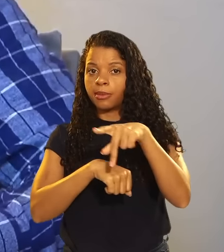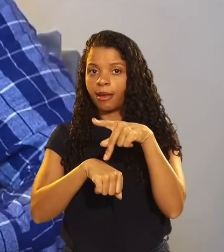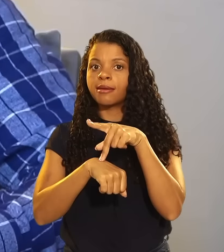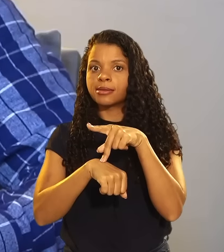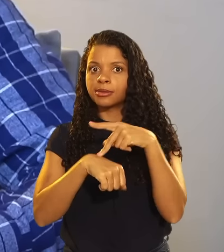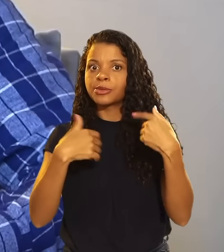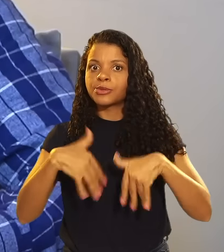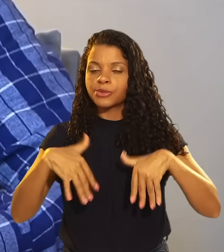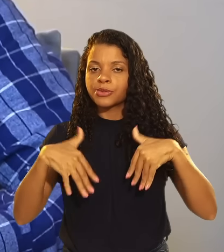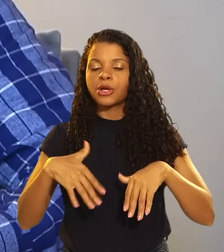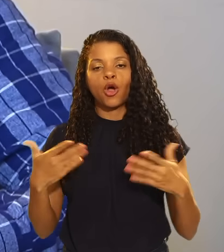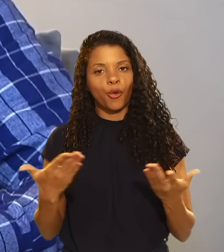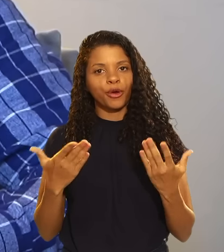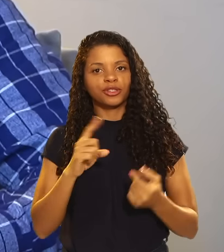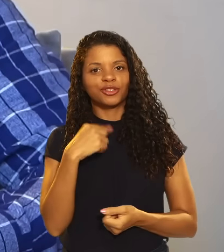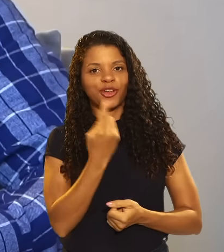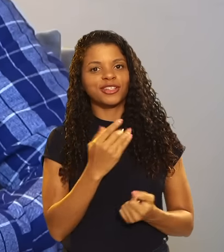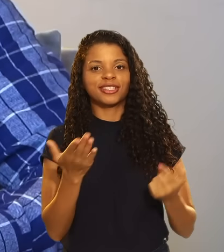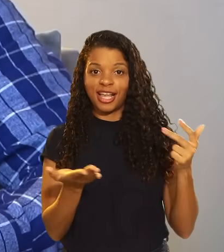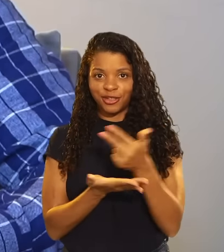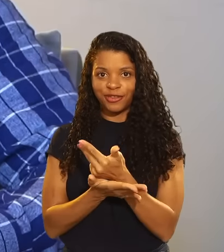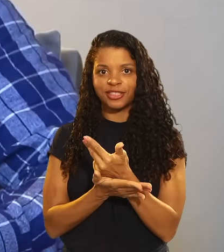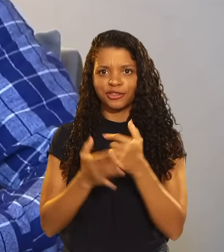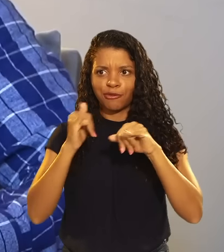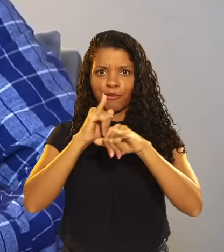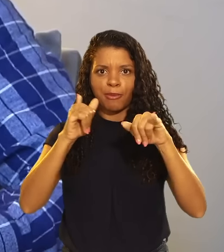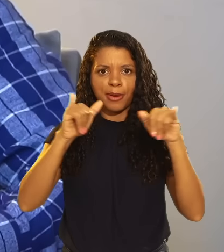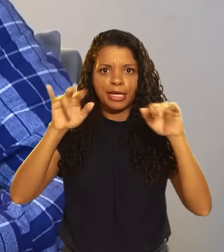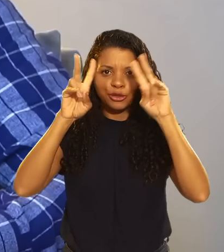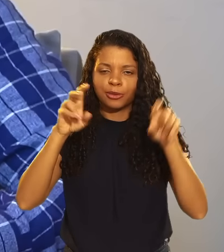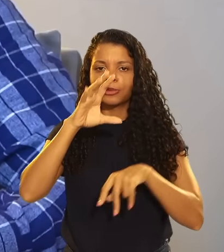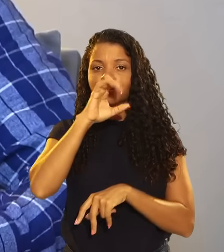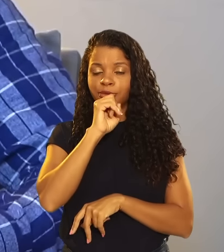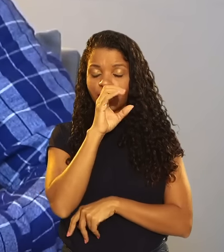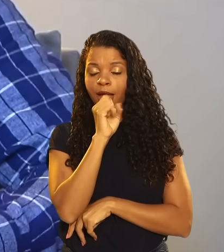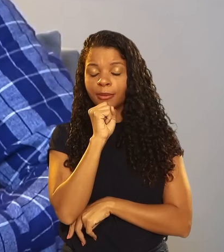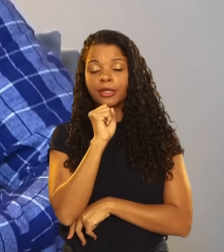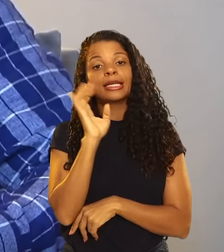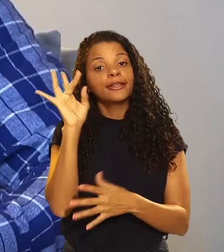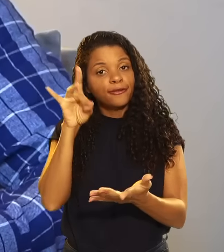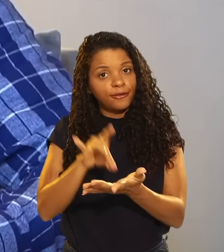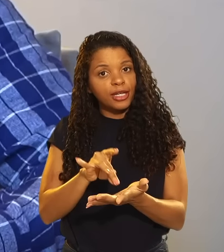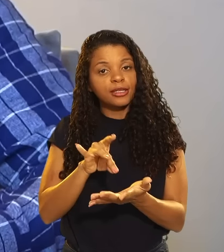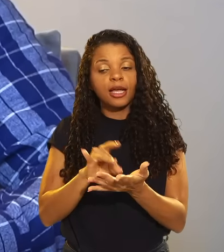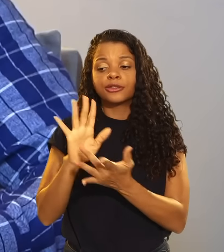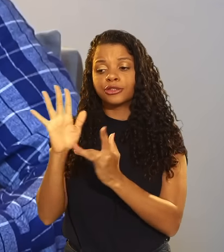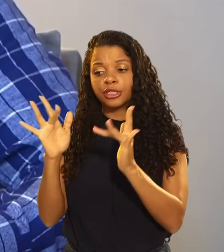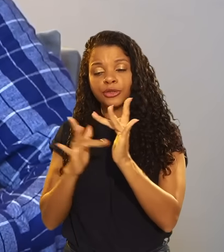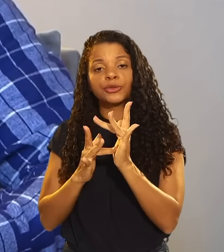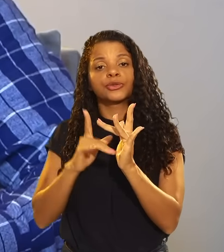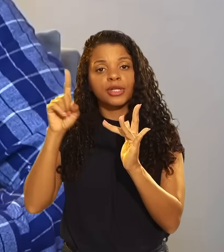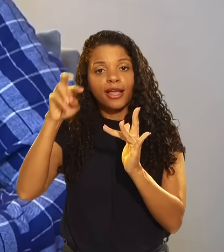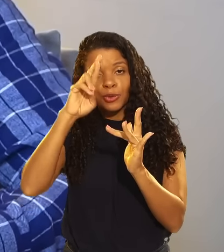muito sobre o sábado, E a lição traz o título como Senhor do Sábado, e realmente Ele é o Senhor do sábado, e Ele